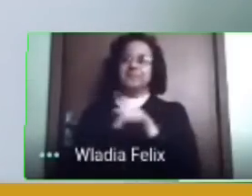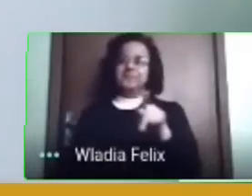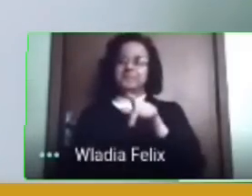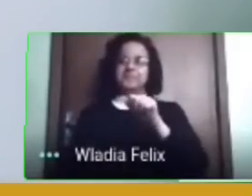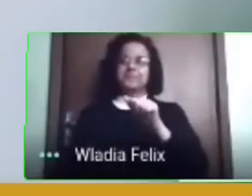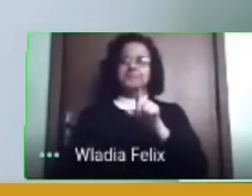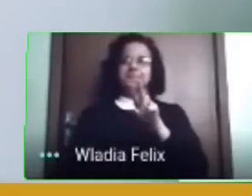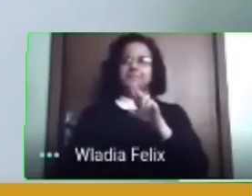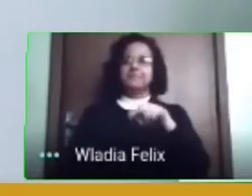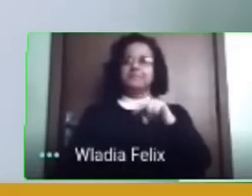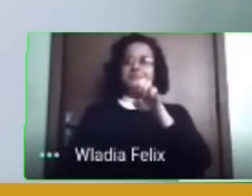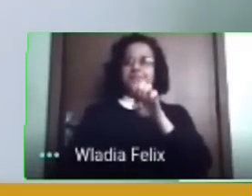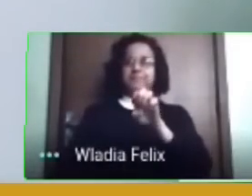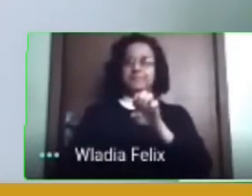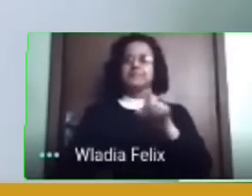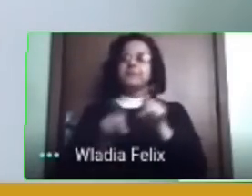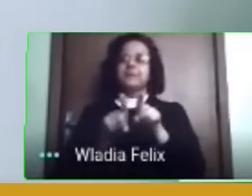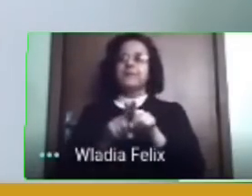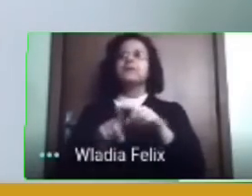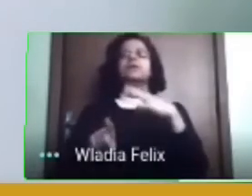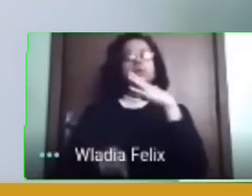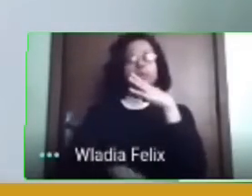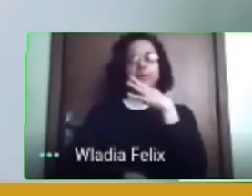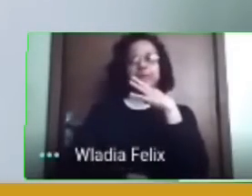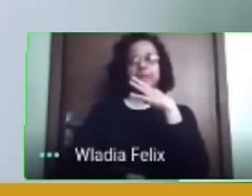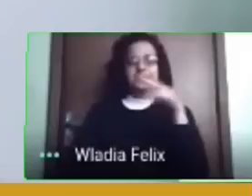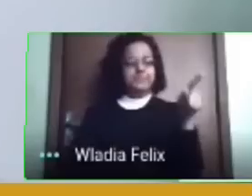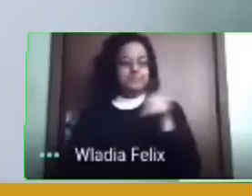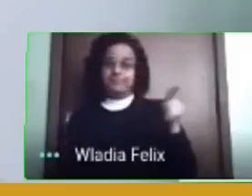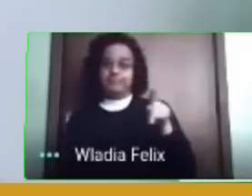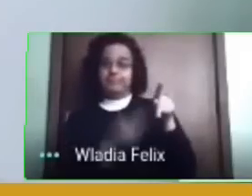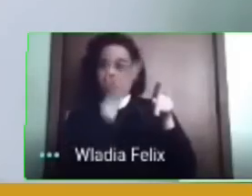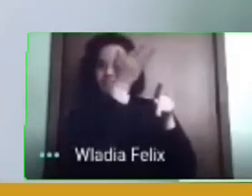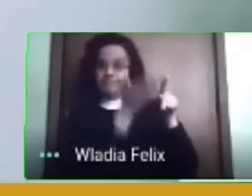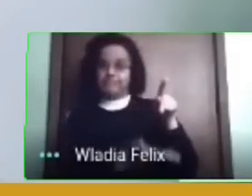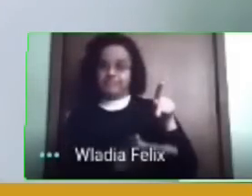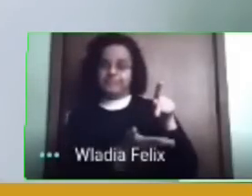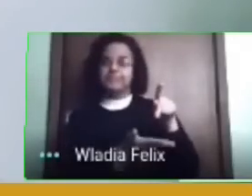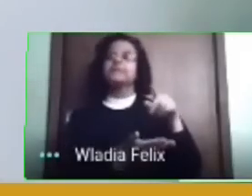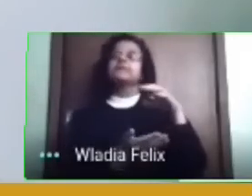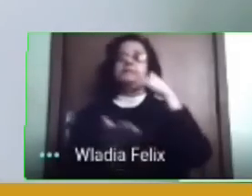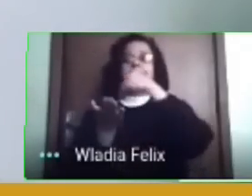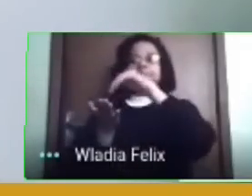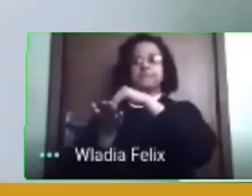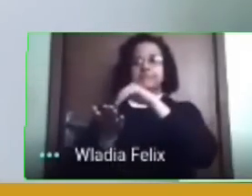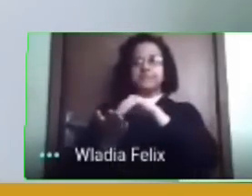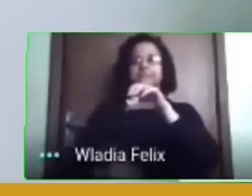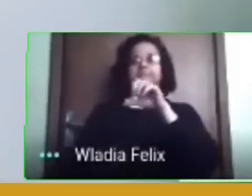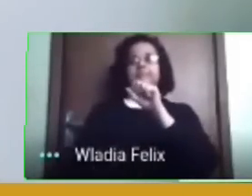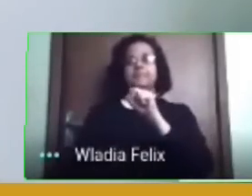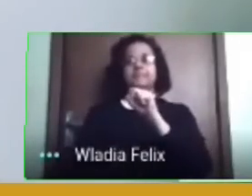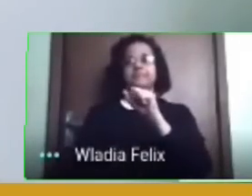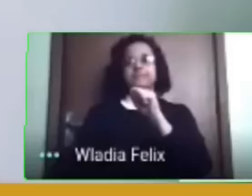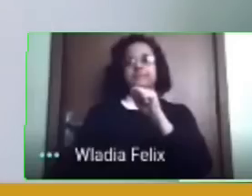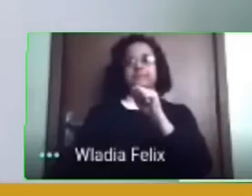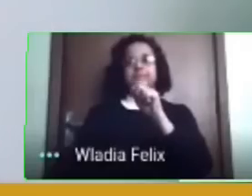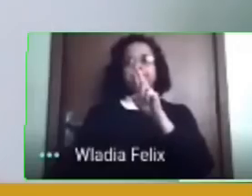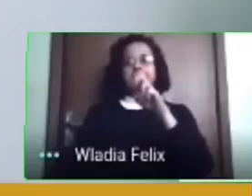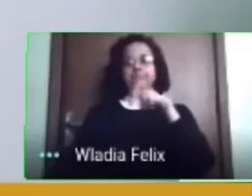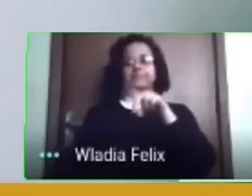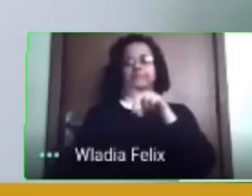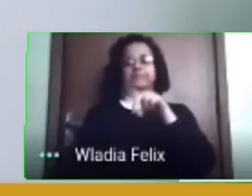de falar que conheci o Márcio na Secretaria de Educação do município de Sarandi, trabalhamos juntos, e o